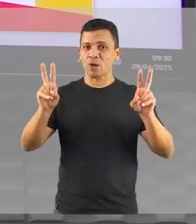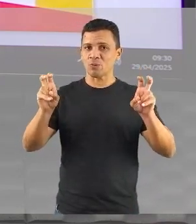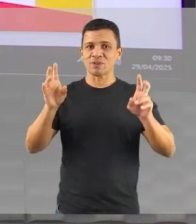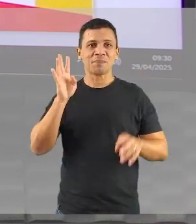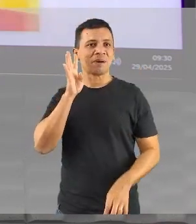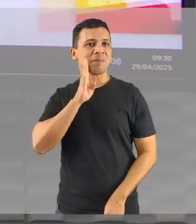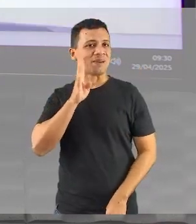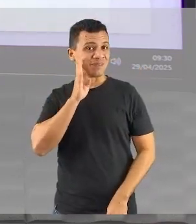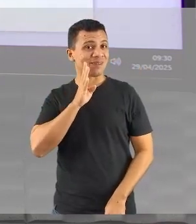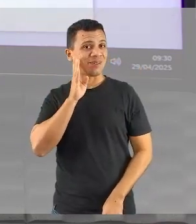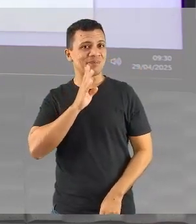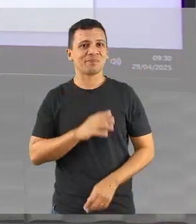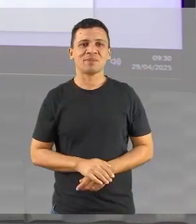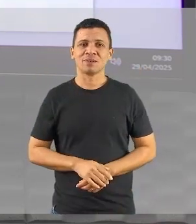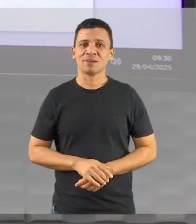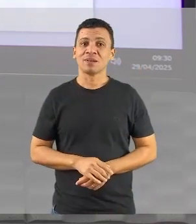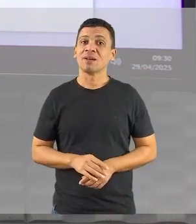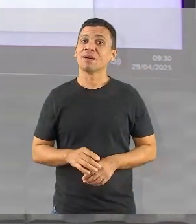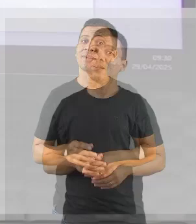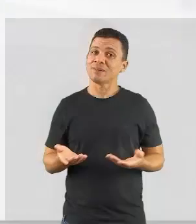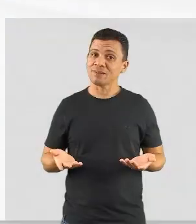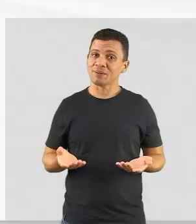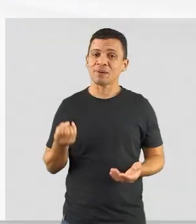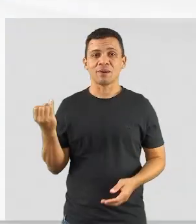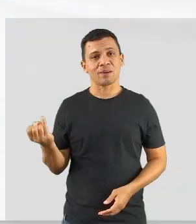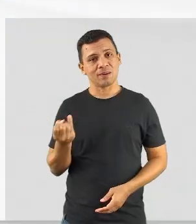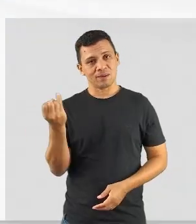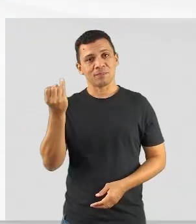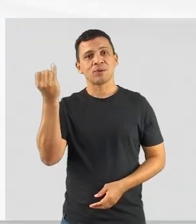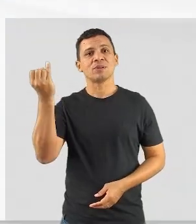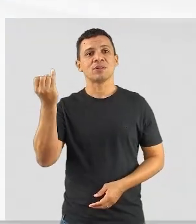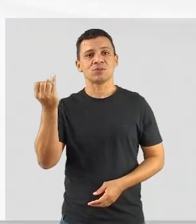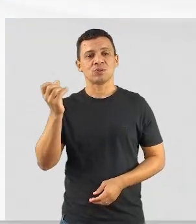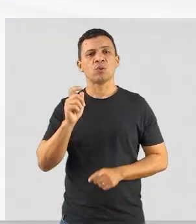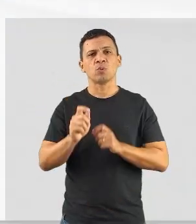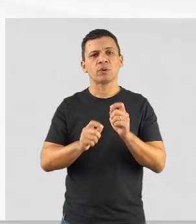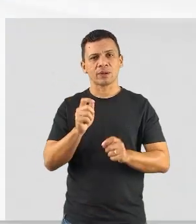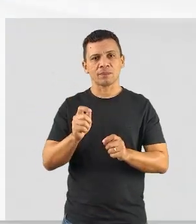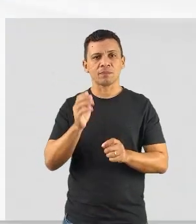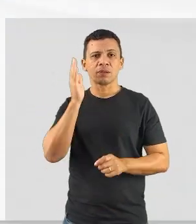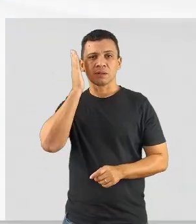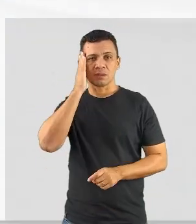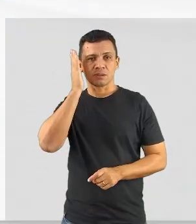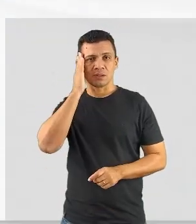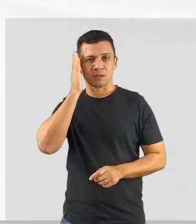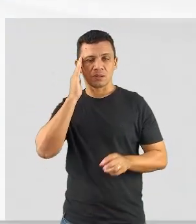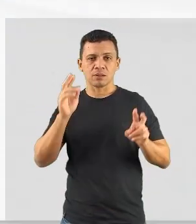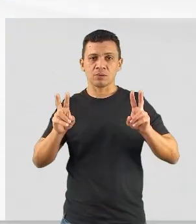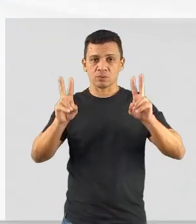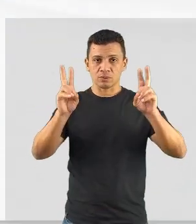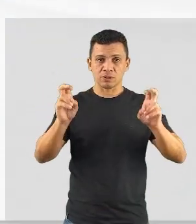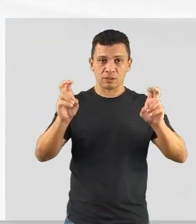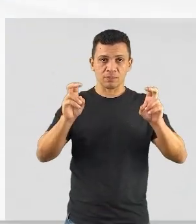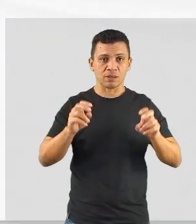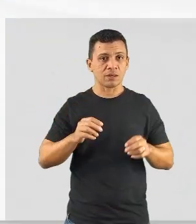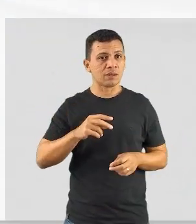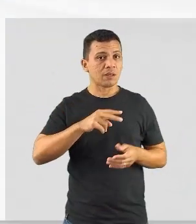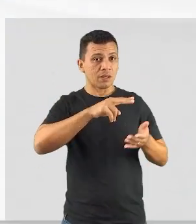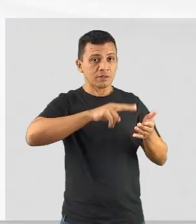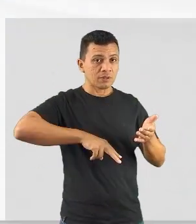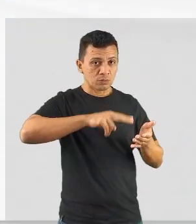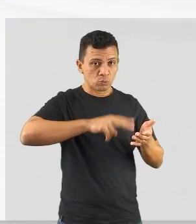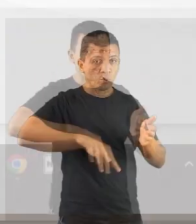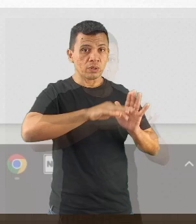hoje, e que ele é importante não só do ponto de vista de entender como que ele para a interpretação textual,